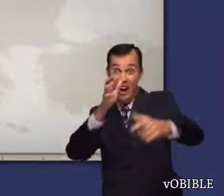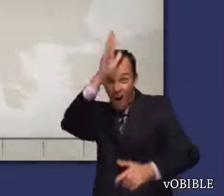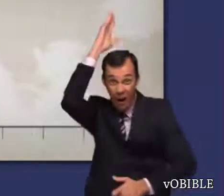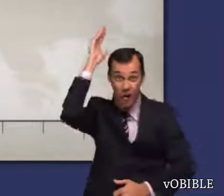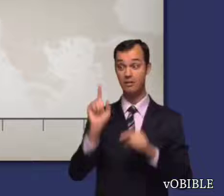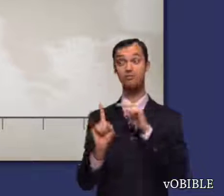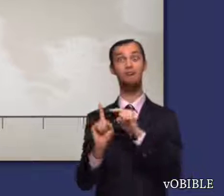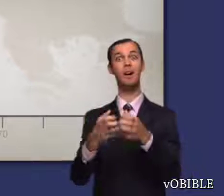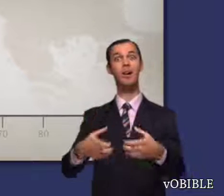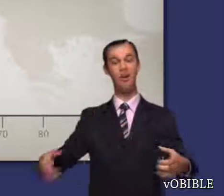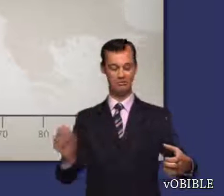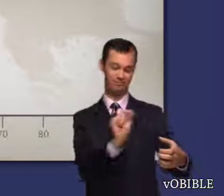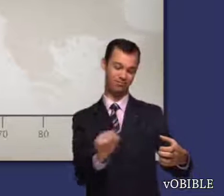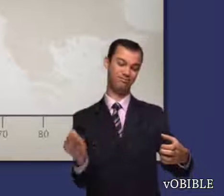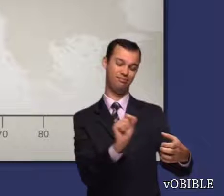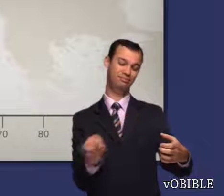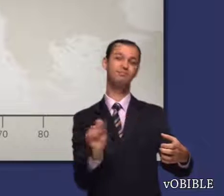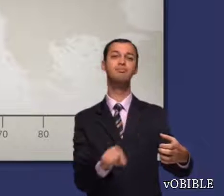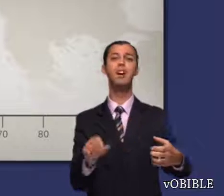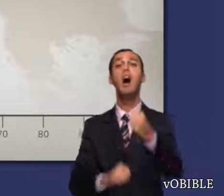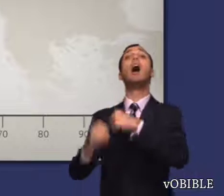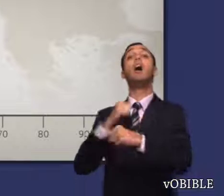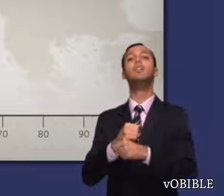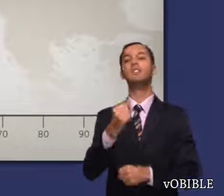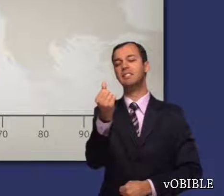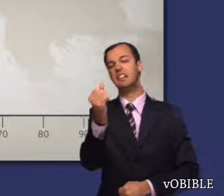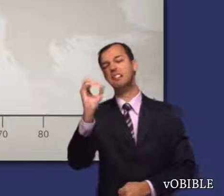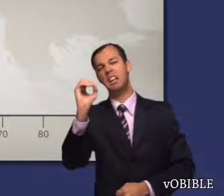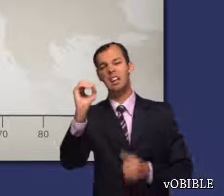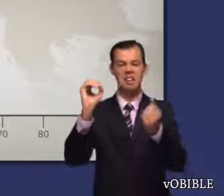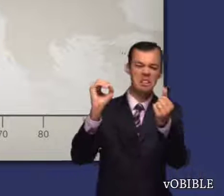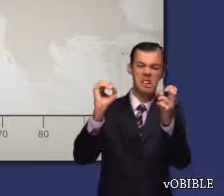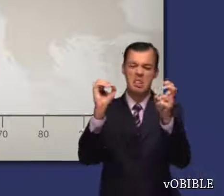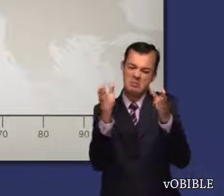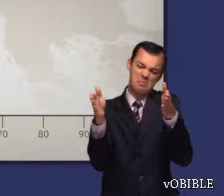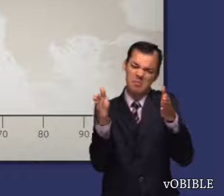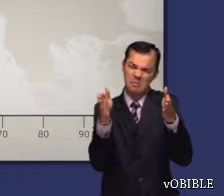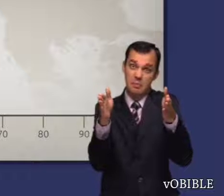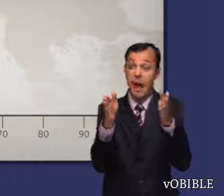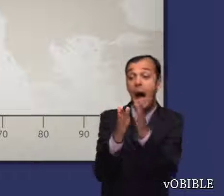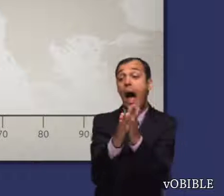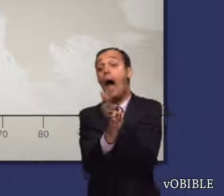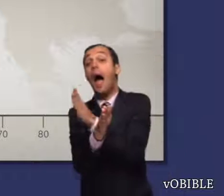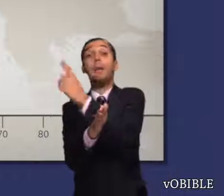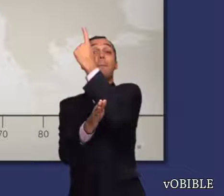Foi lá, em Roma, entre os anos 60 e 65, que Marcos escreveu sua história sobre a vida de